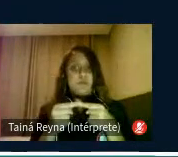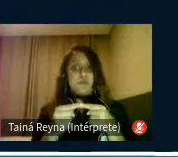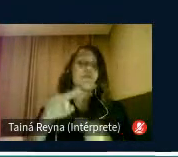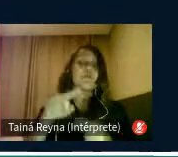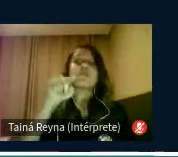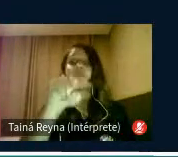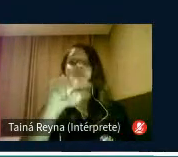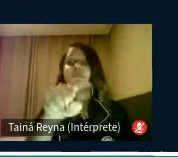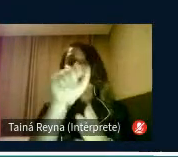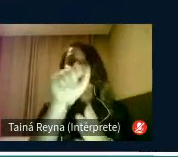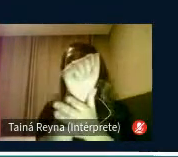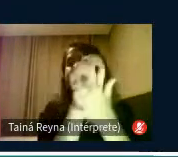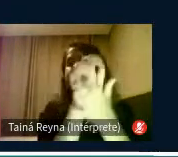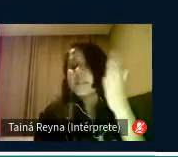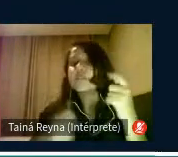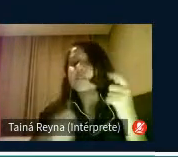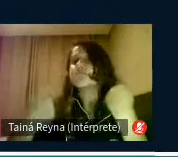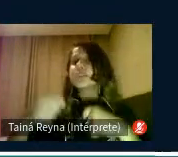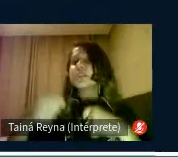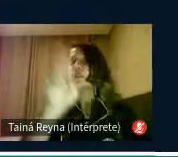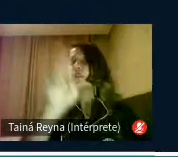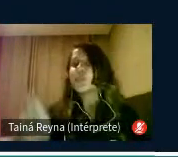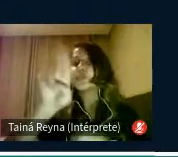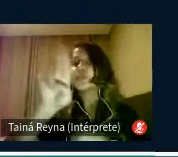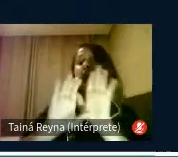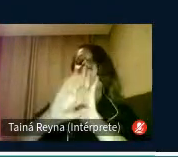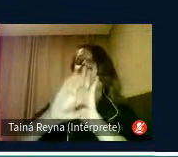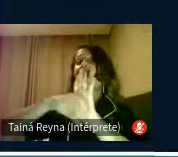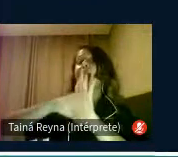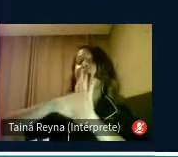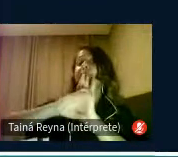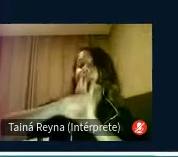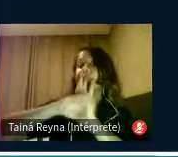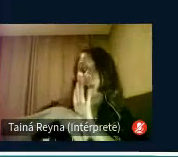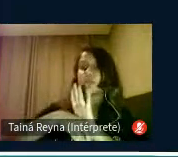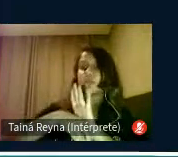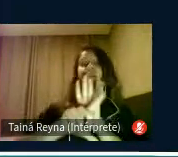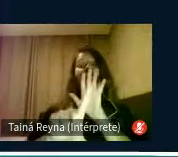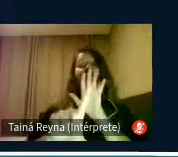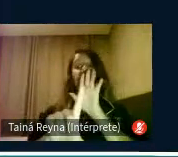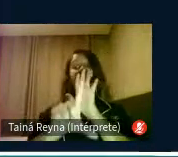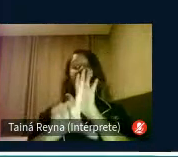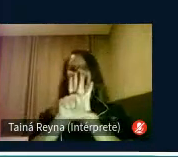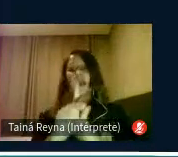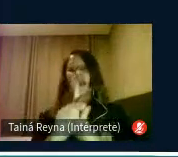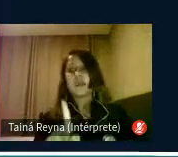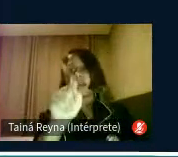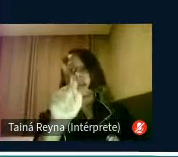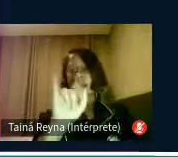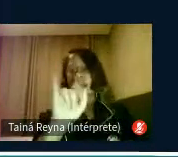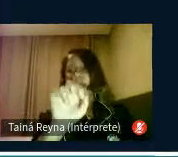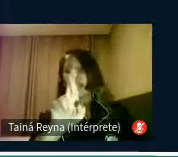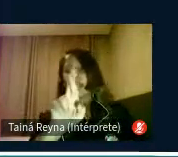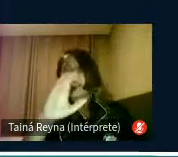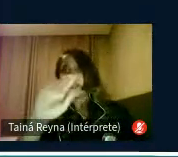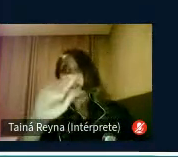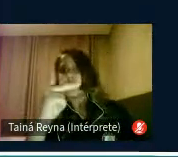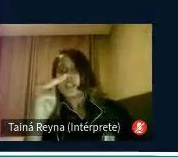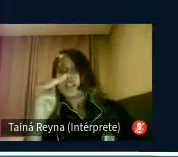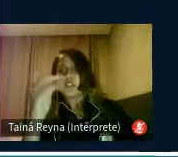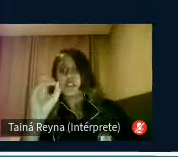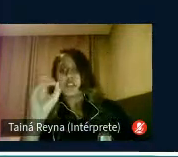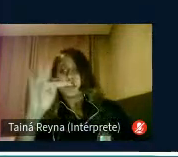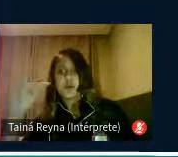básicos da eletrônica. Nesse caso, a gente vai usar a lei das tensões de Kirchhoff. A soma algébrica das tensões em qualquer caminho fechado, laço ou malha